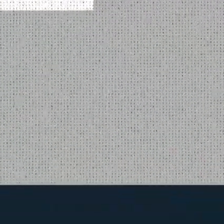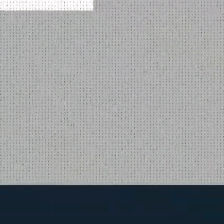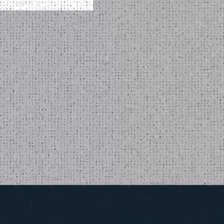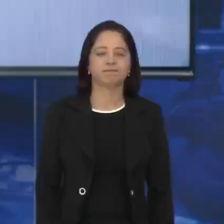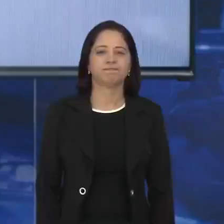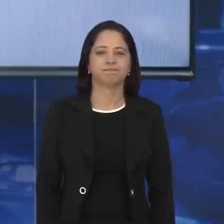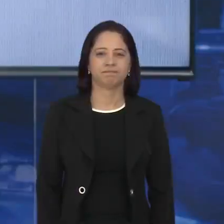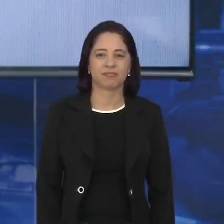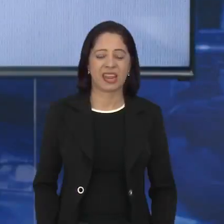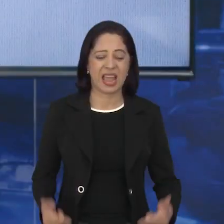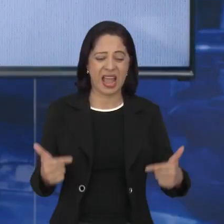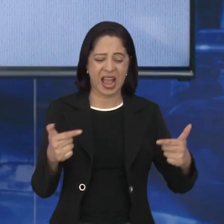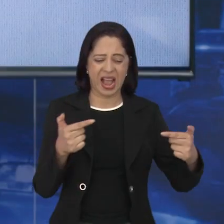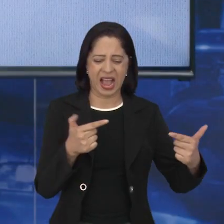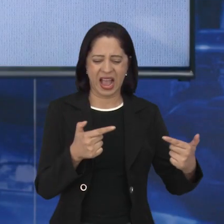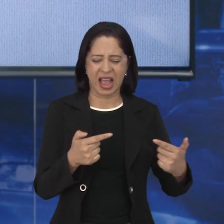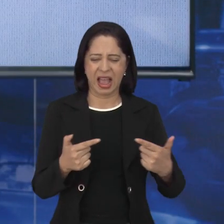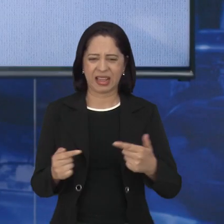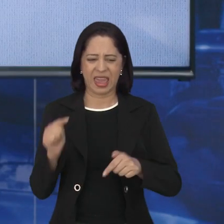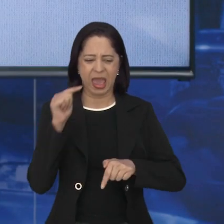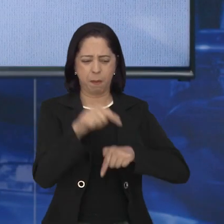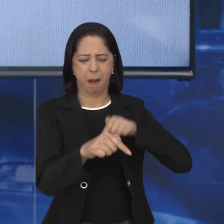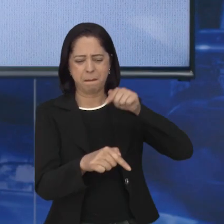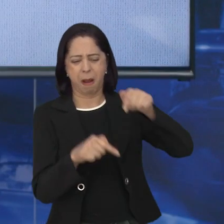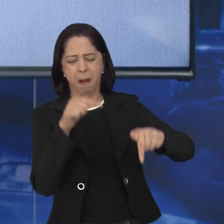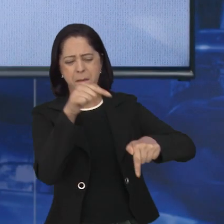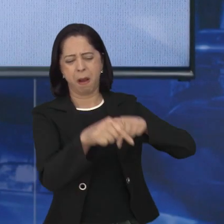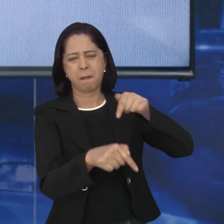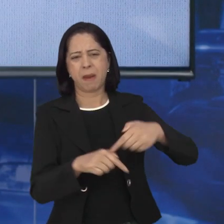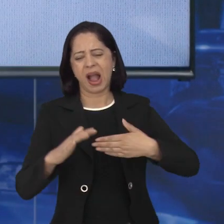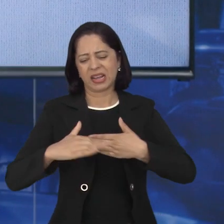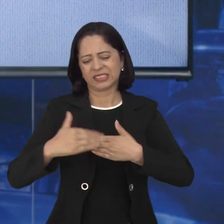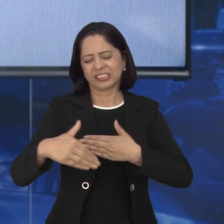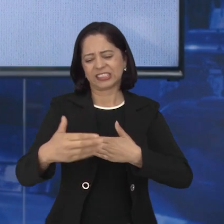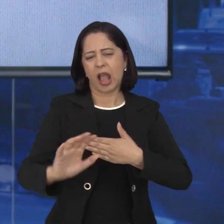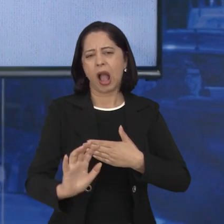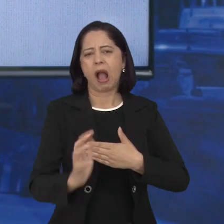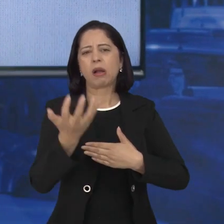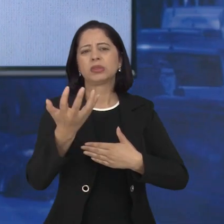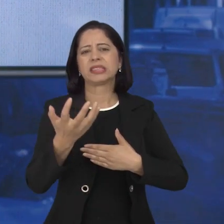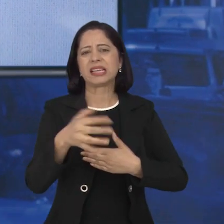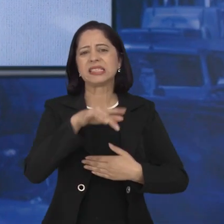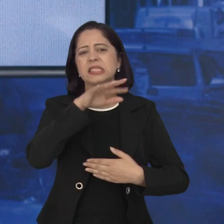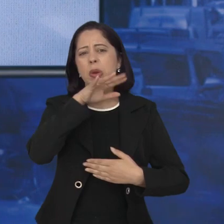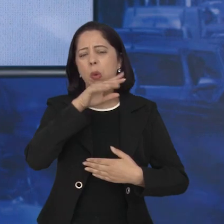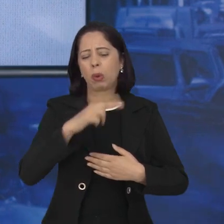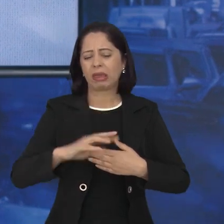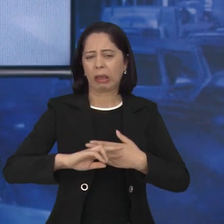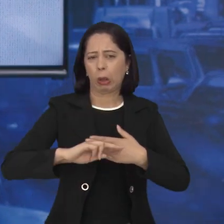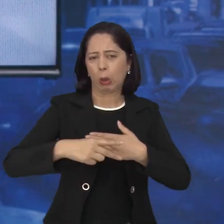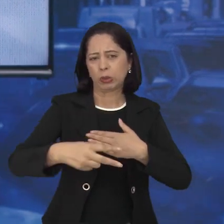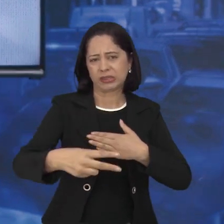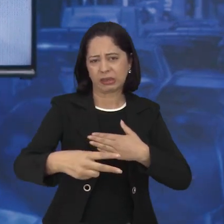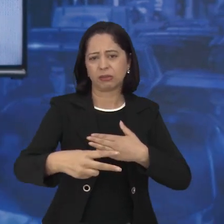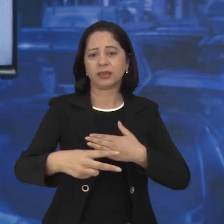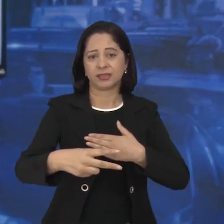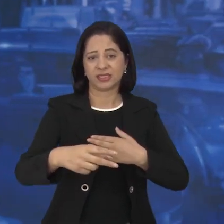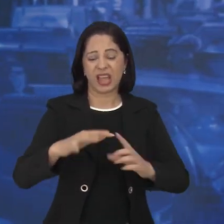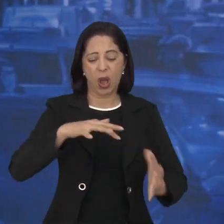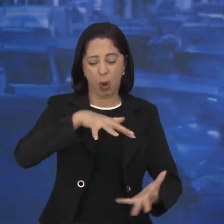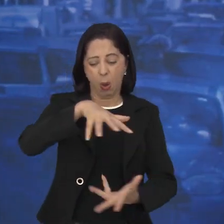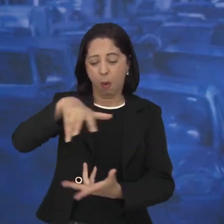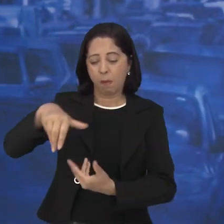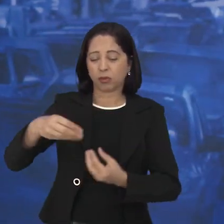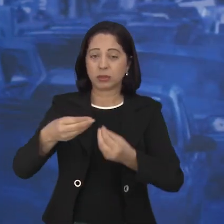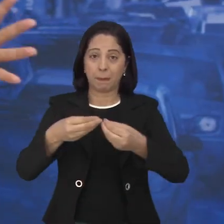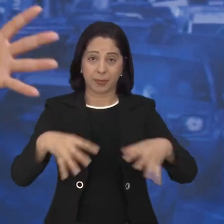cidade os conflitos armados internacionais geram graves consequências aos países diretamente envolvidos e também afetam